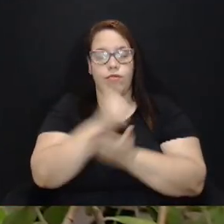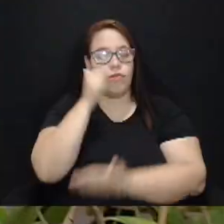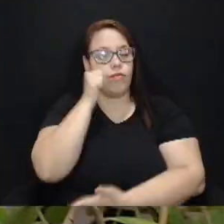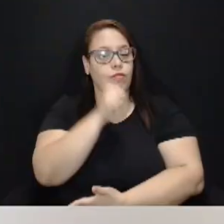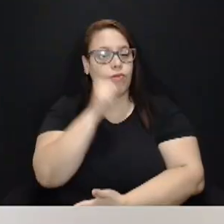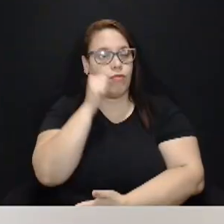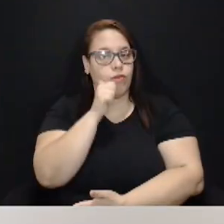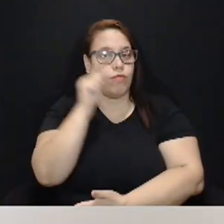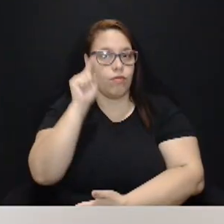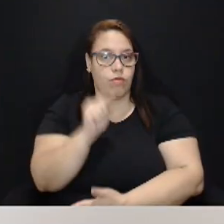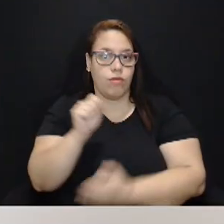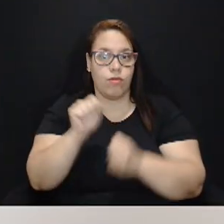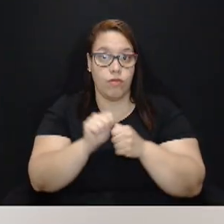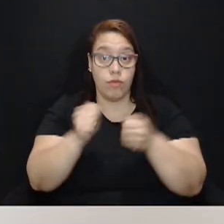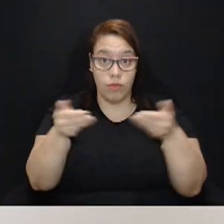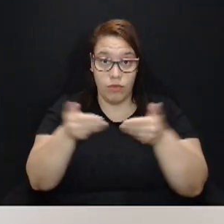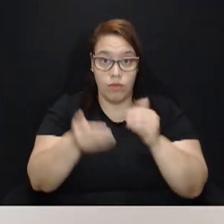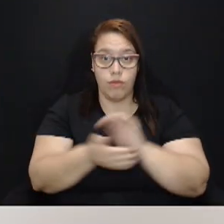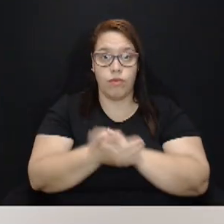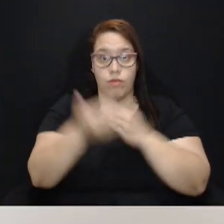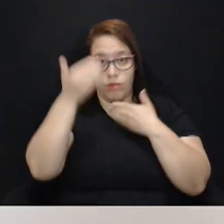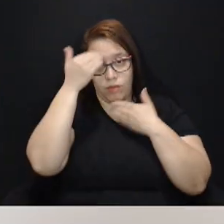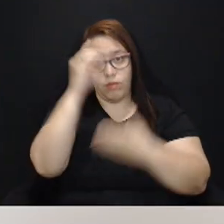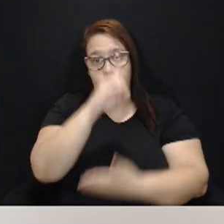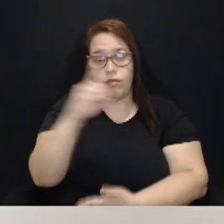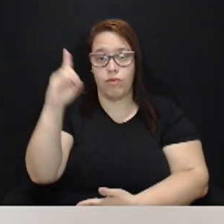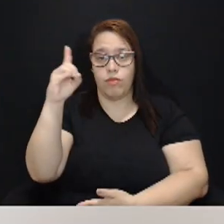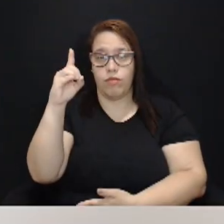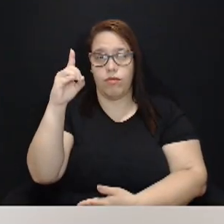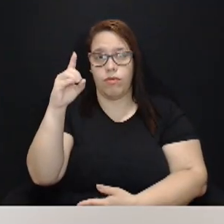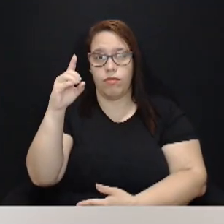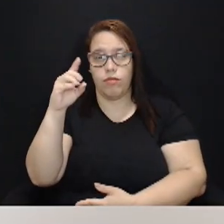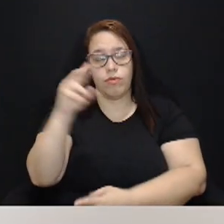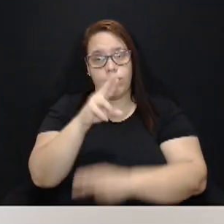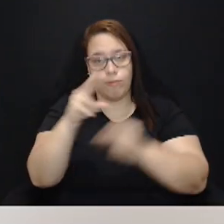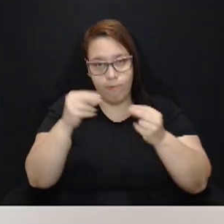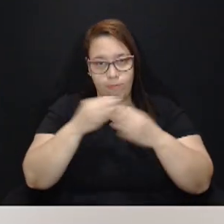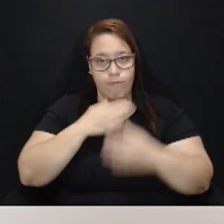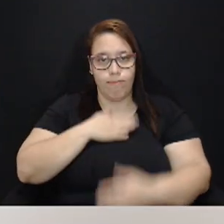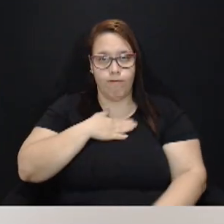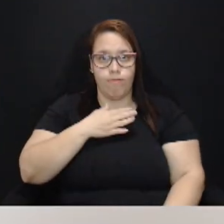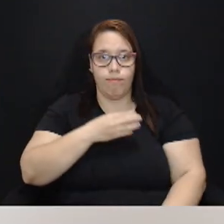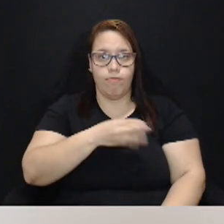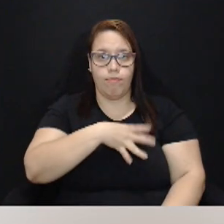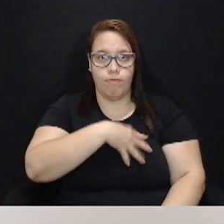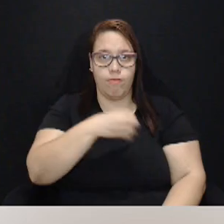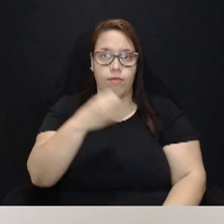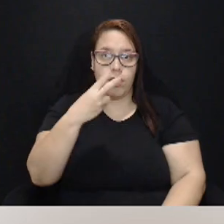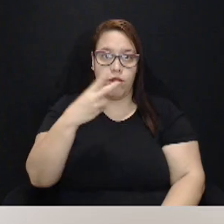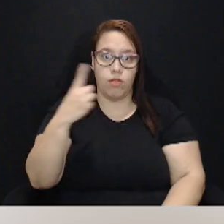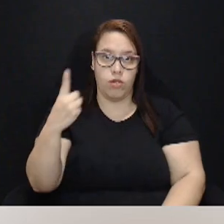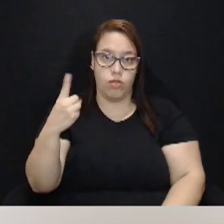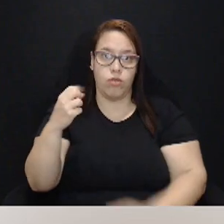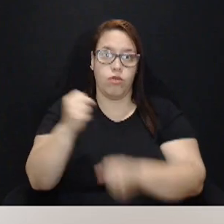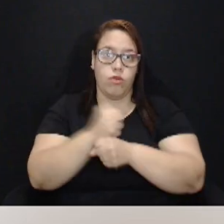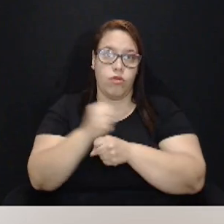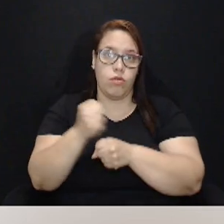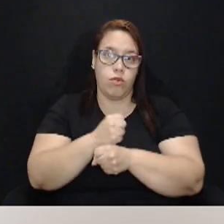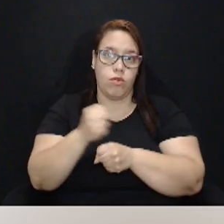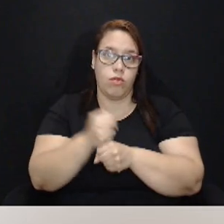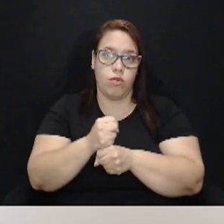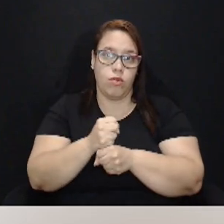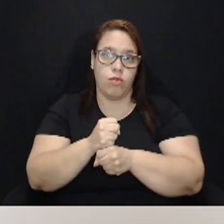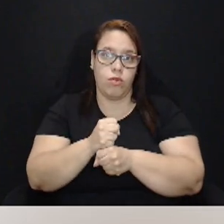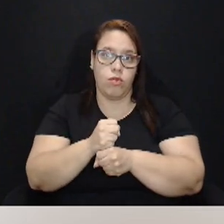faço hoje. E agradeço a Deus por ter presenteado minha filha por 21 anos comigo e mostrar para mim que a